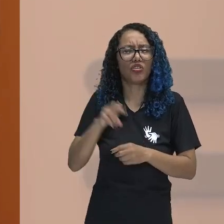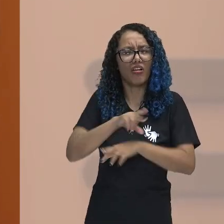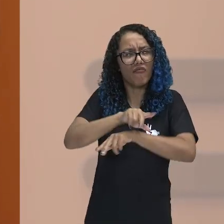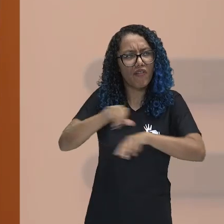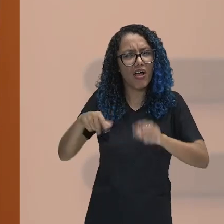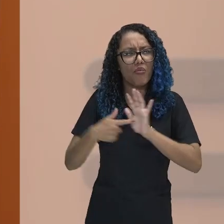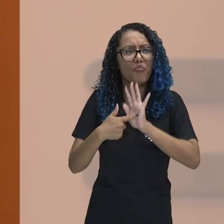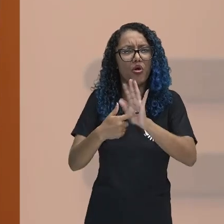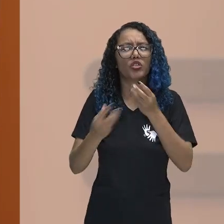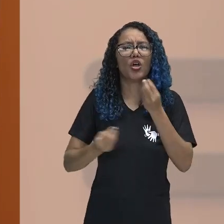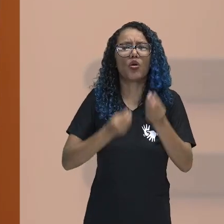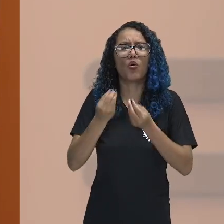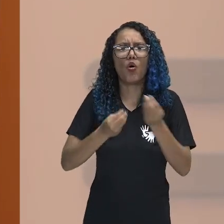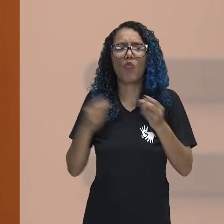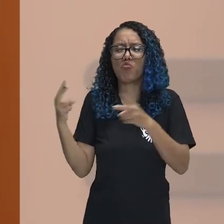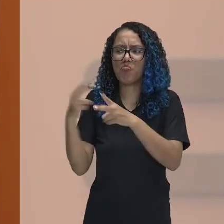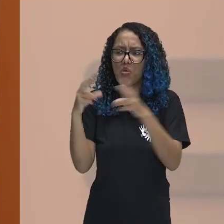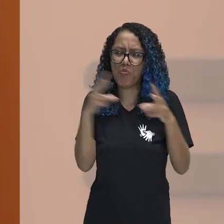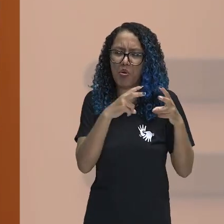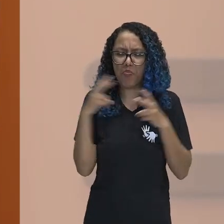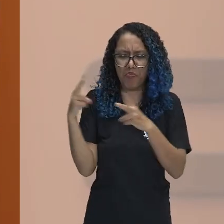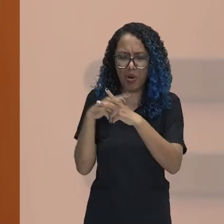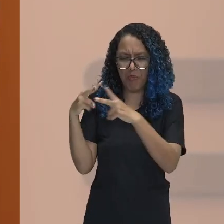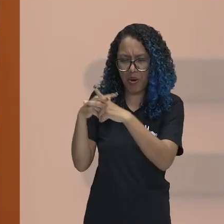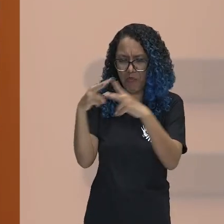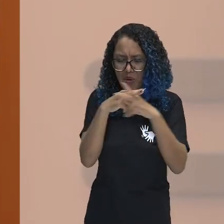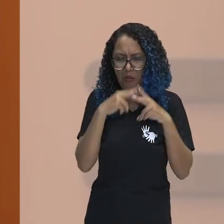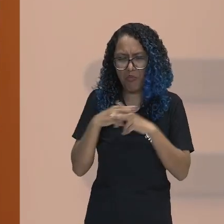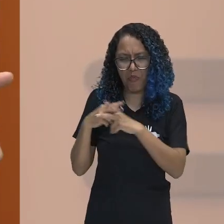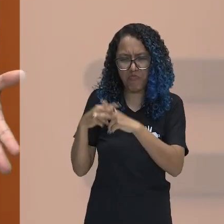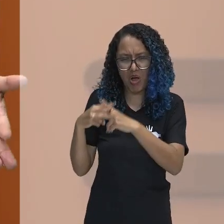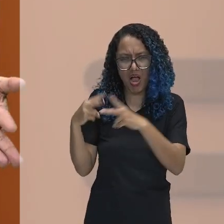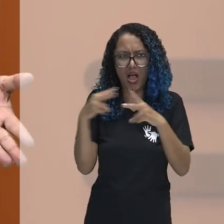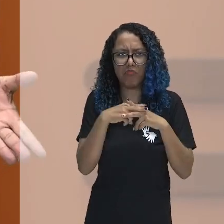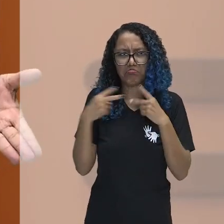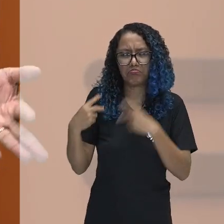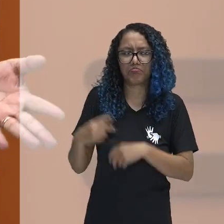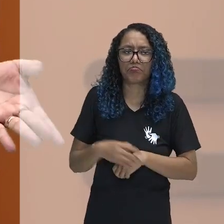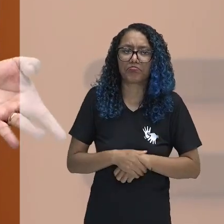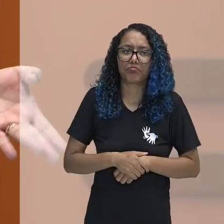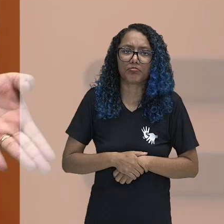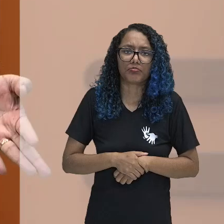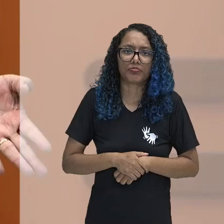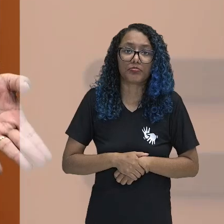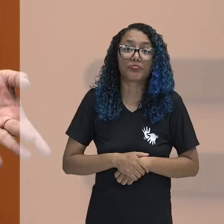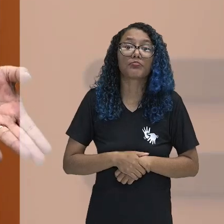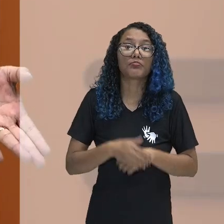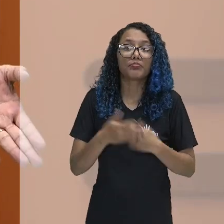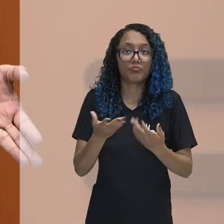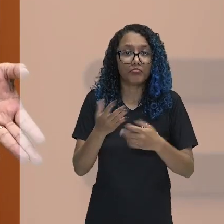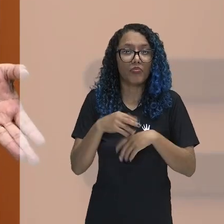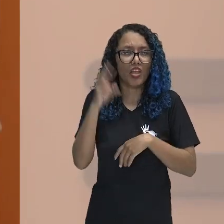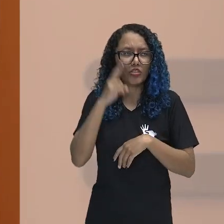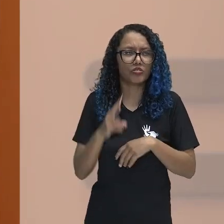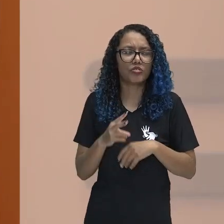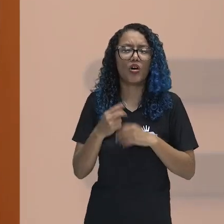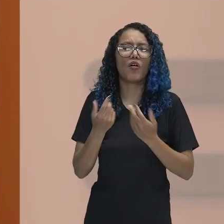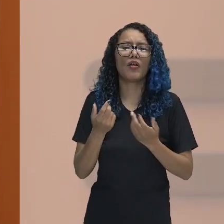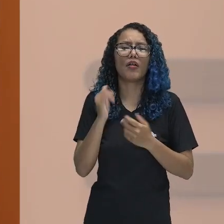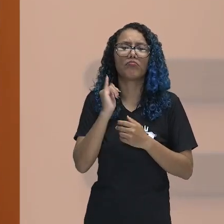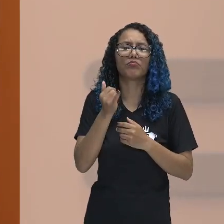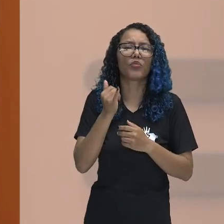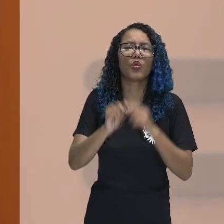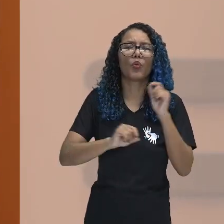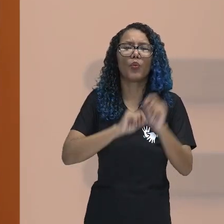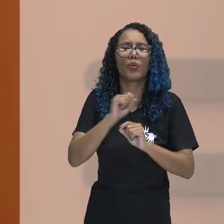a luta de guerreiros contra um Minotauro. Inclusive o Minotauro, segundo a mitologia grega, ficava ali na cidade, na ilha de